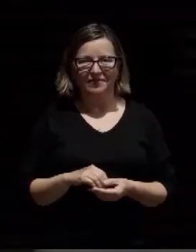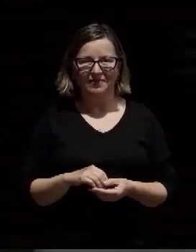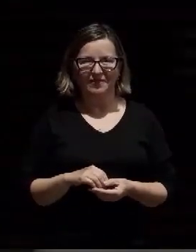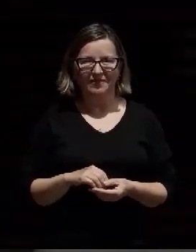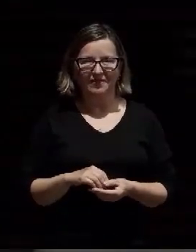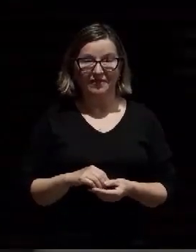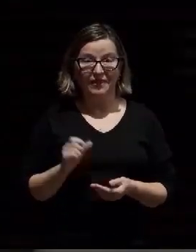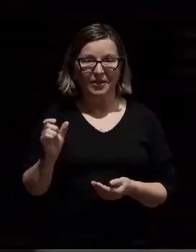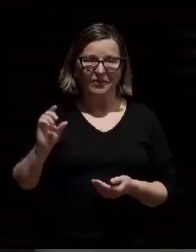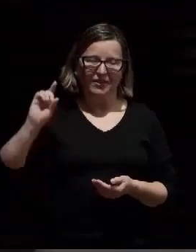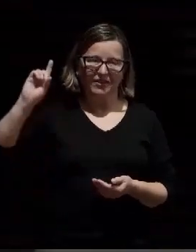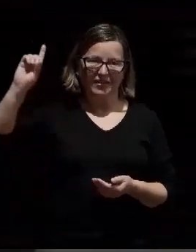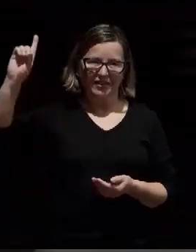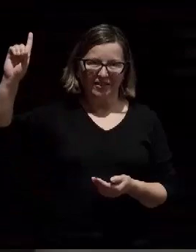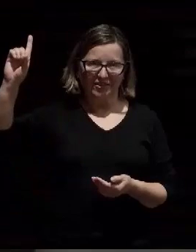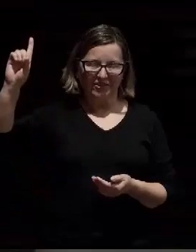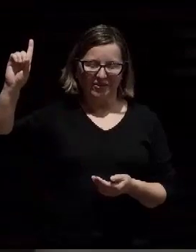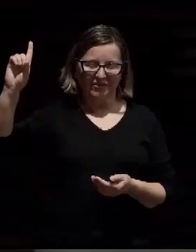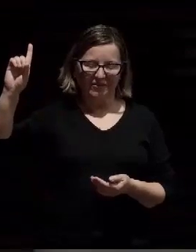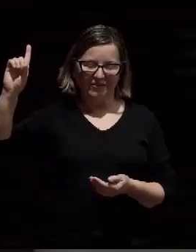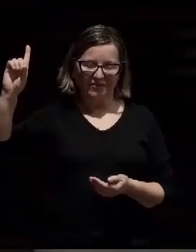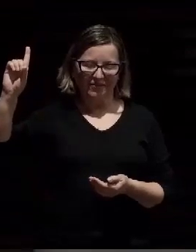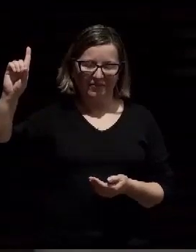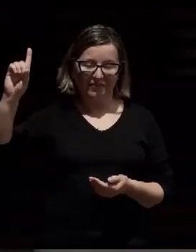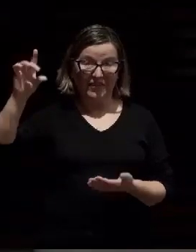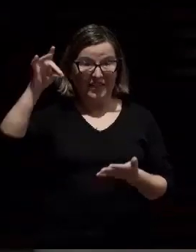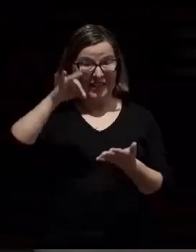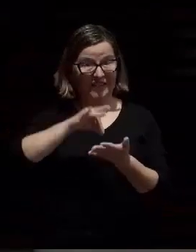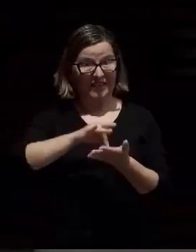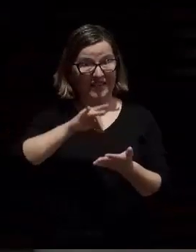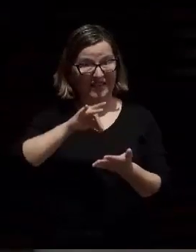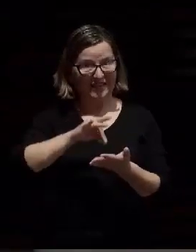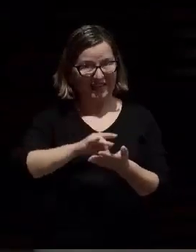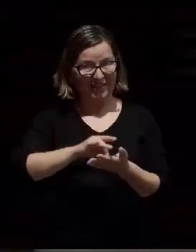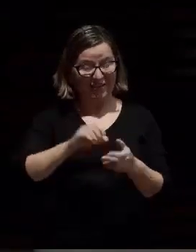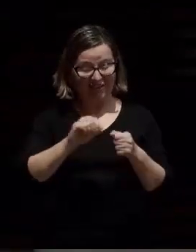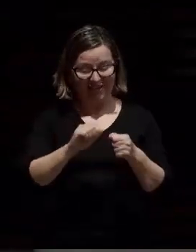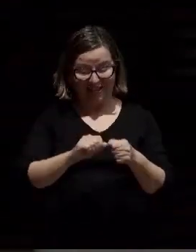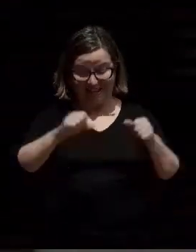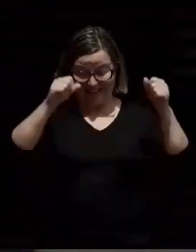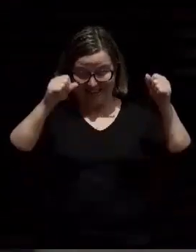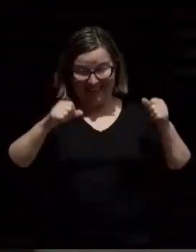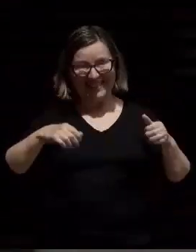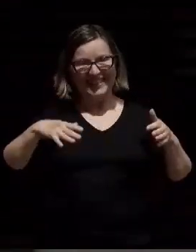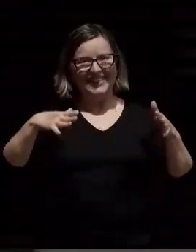E a palavra de Deus é a realidade da criação.